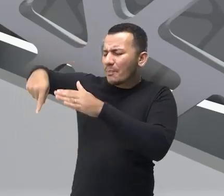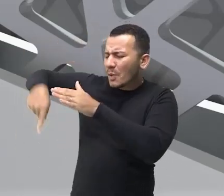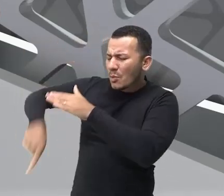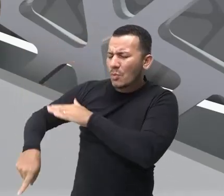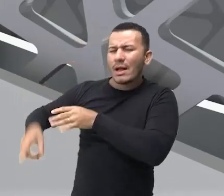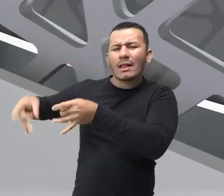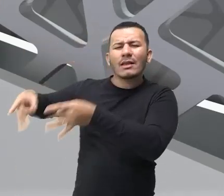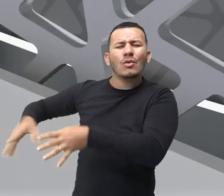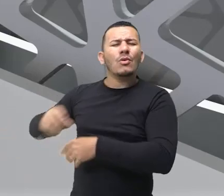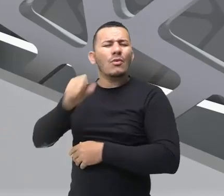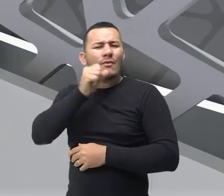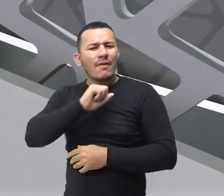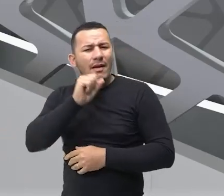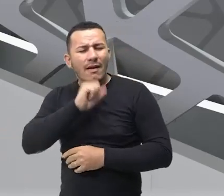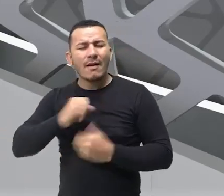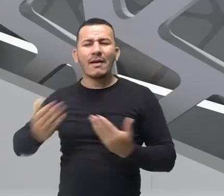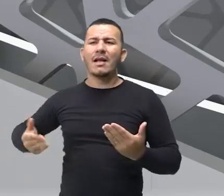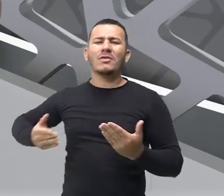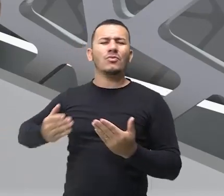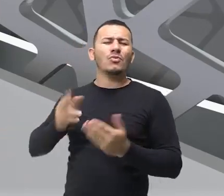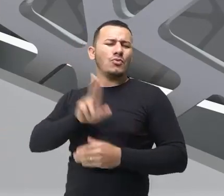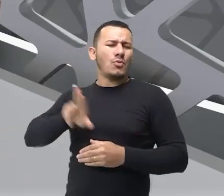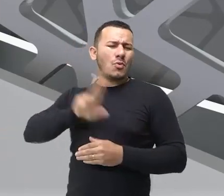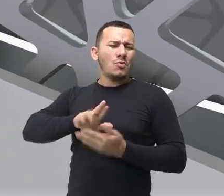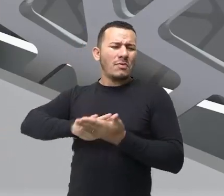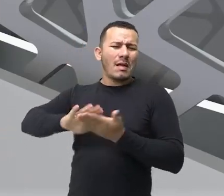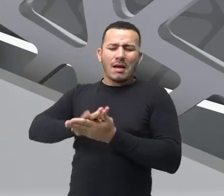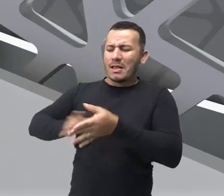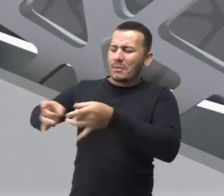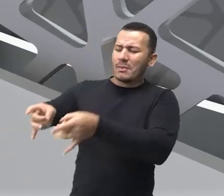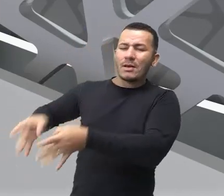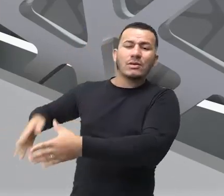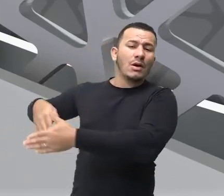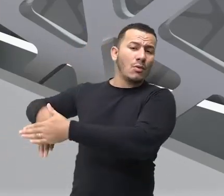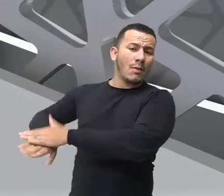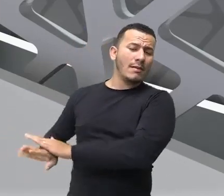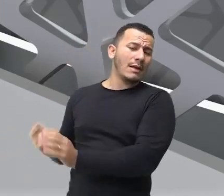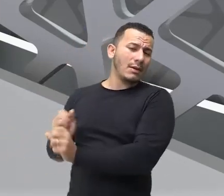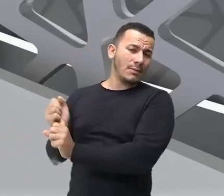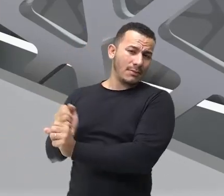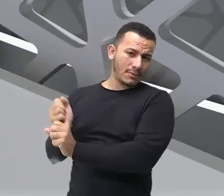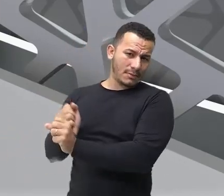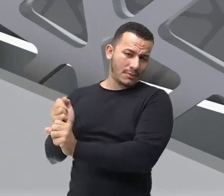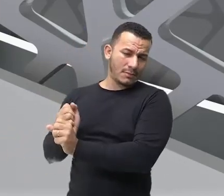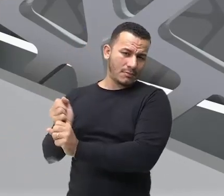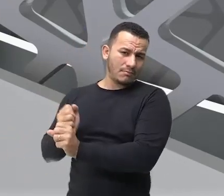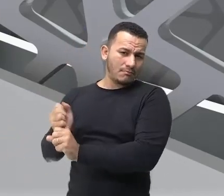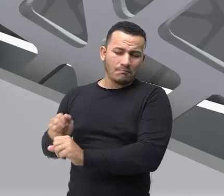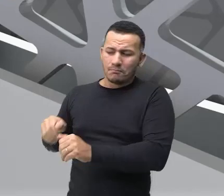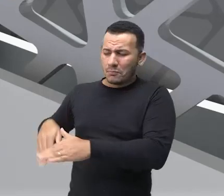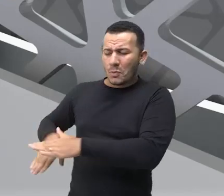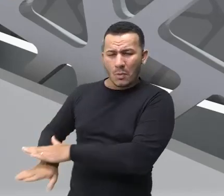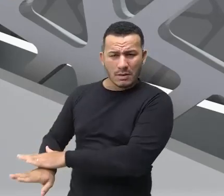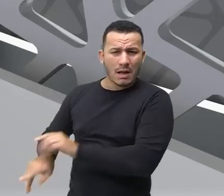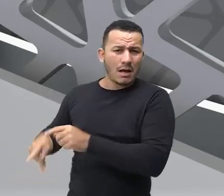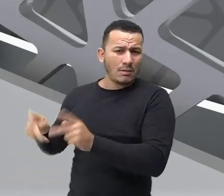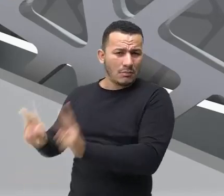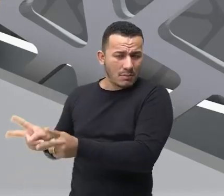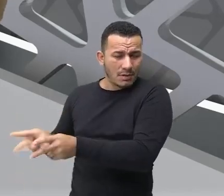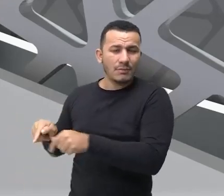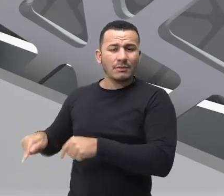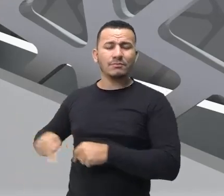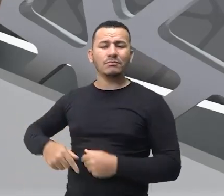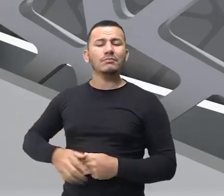está desgastado, que a gente já não utiliza mais há tanto tempo e deixa guardado lá no local que não ocupa espaço, né? O espaço que a